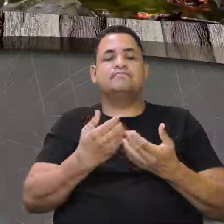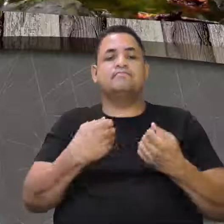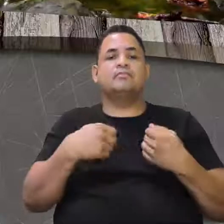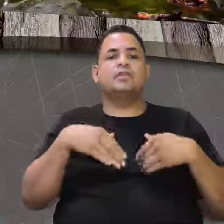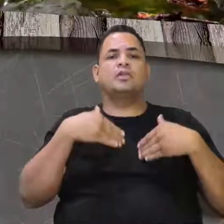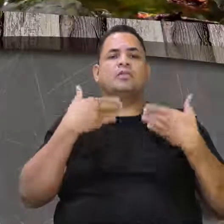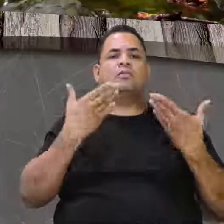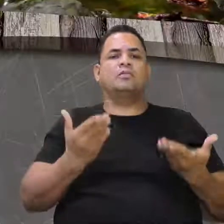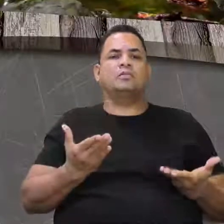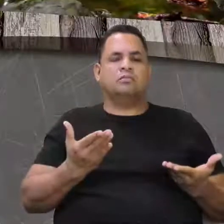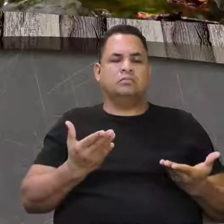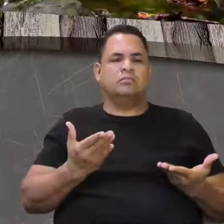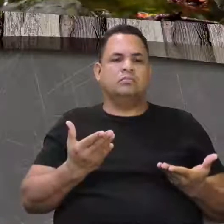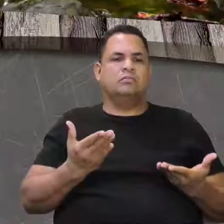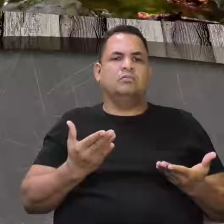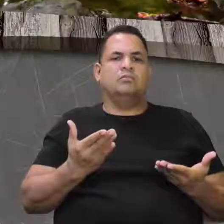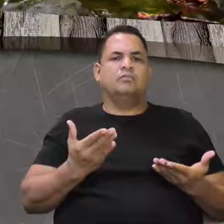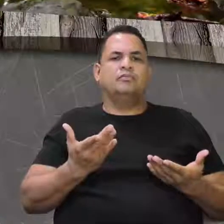E quando você